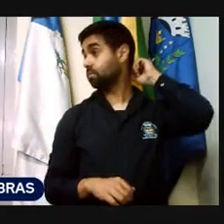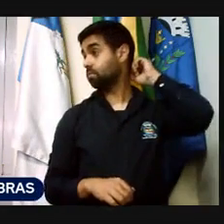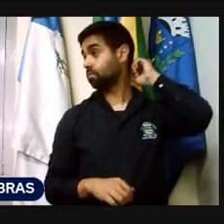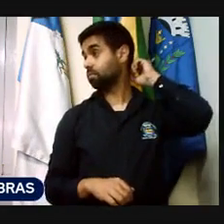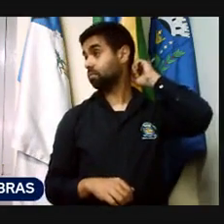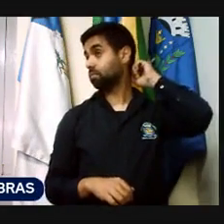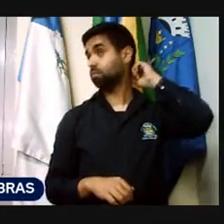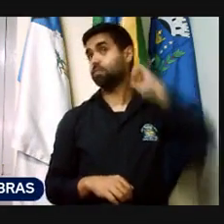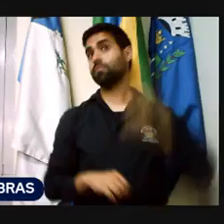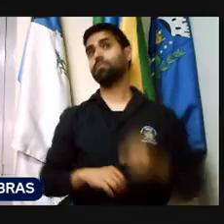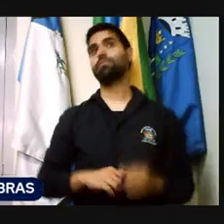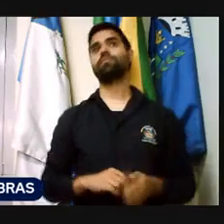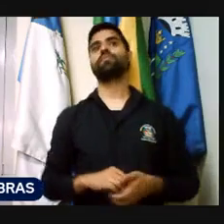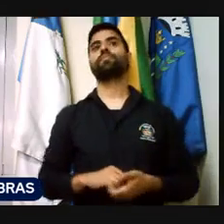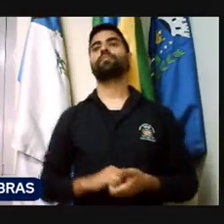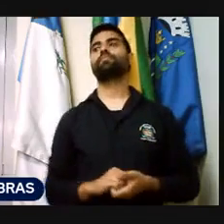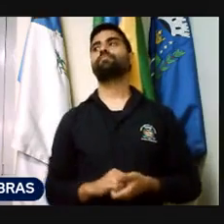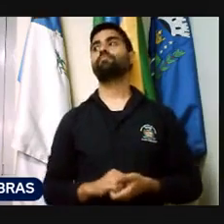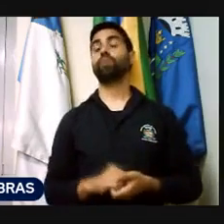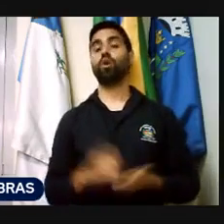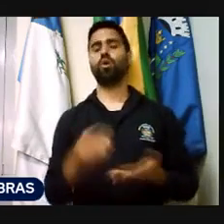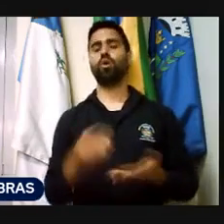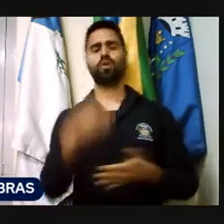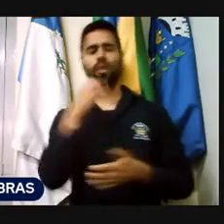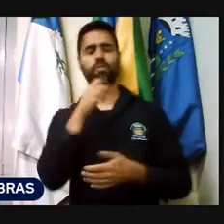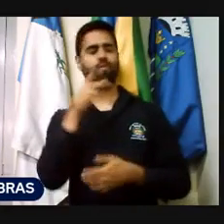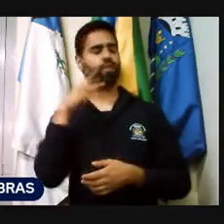Senhor presidente, só rapidamente,